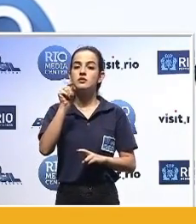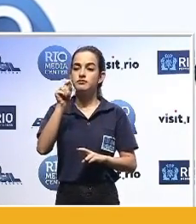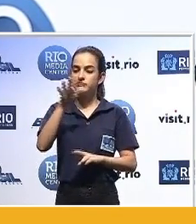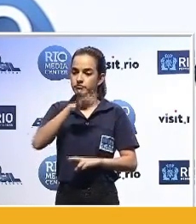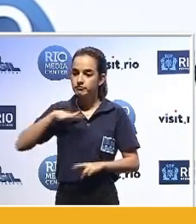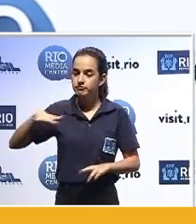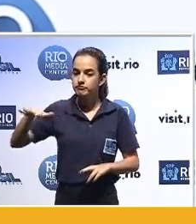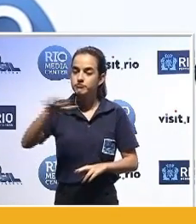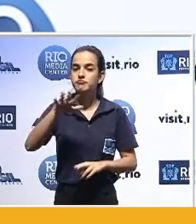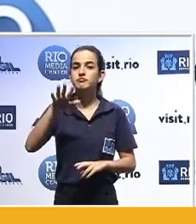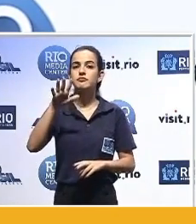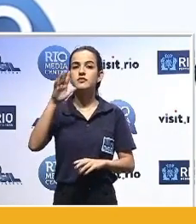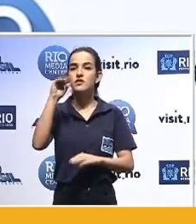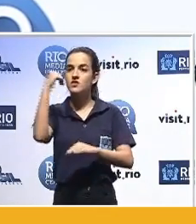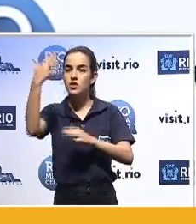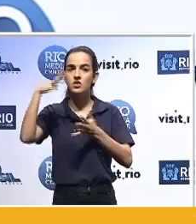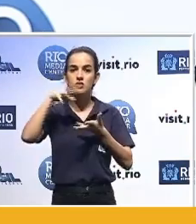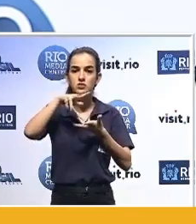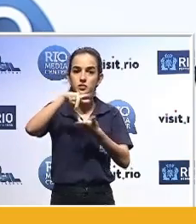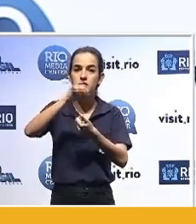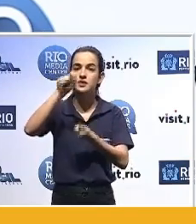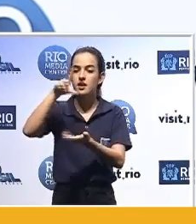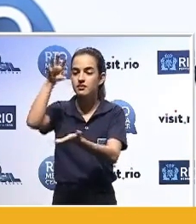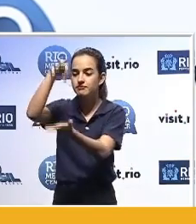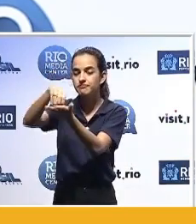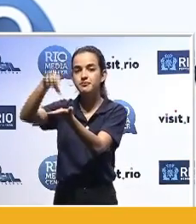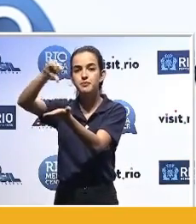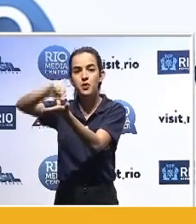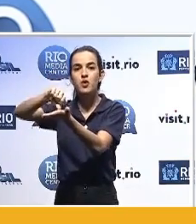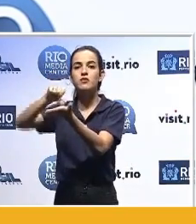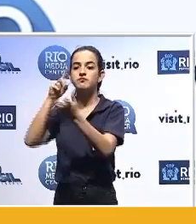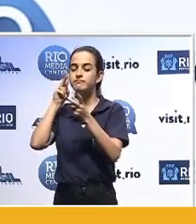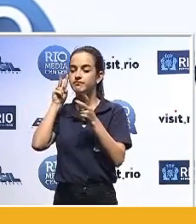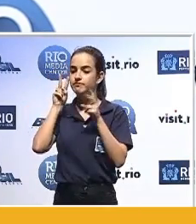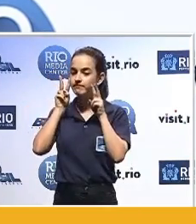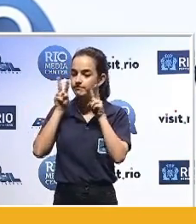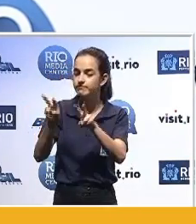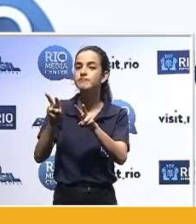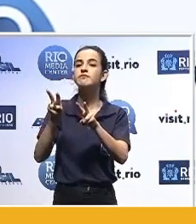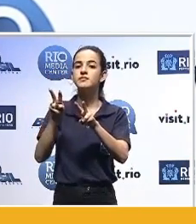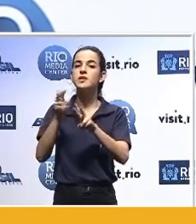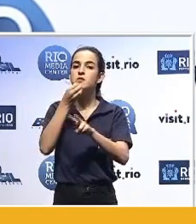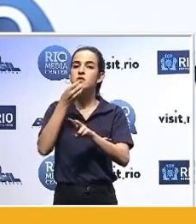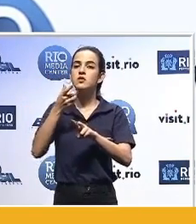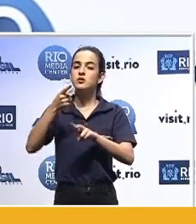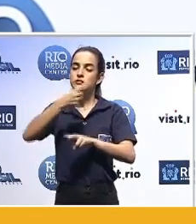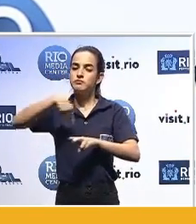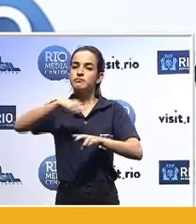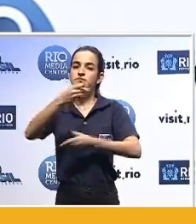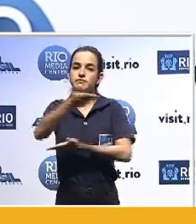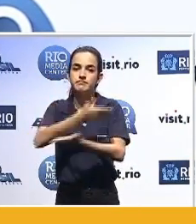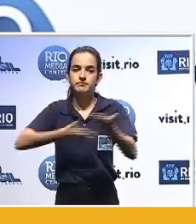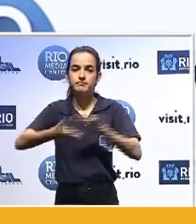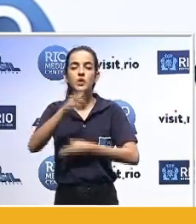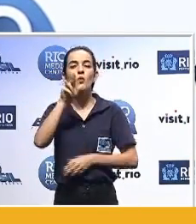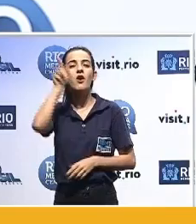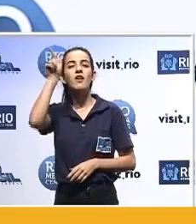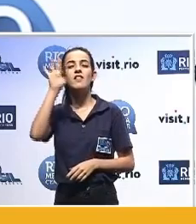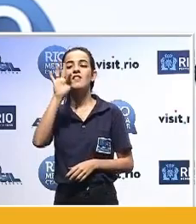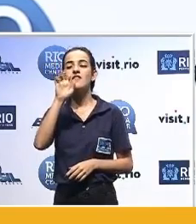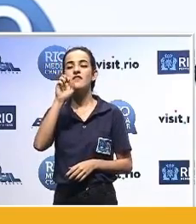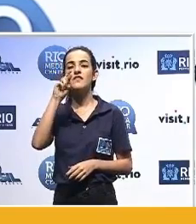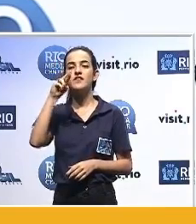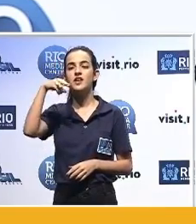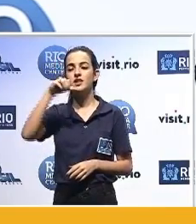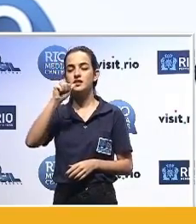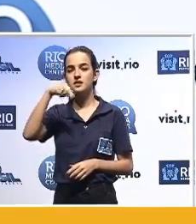internacional, que é nicho, ou seja, vale a pena fazer esse movimento. O mesmo nós fizemos com o Fernando de Noronha,